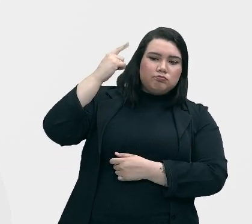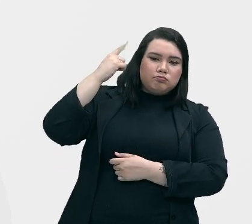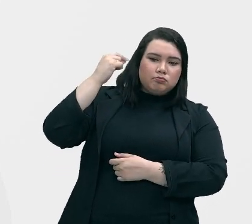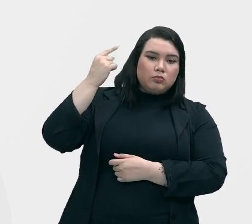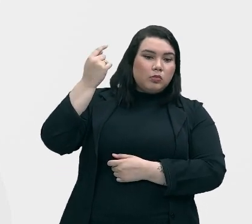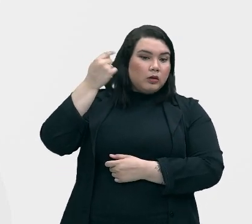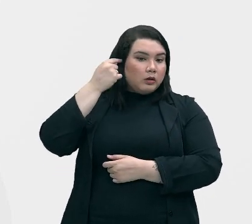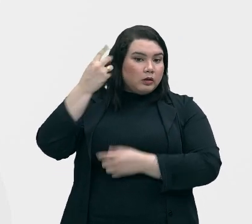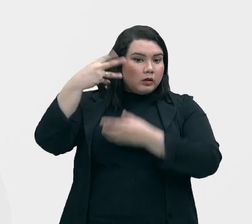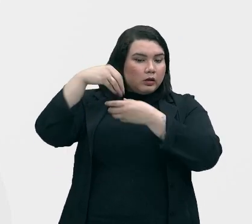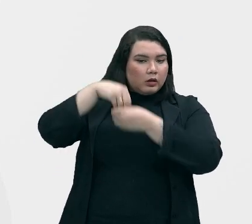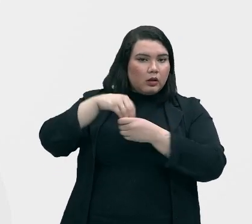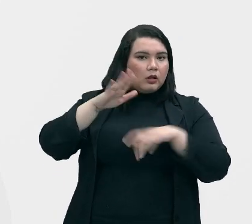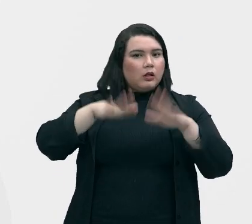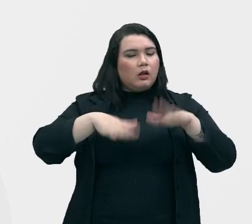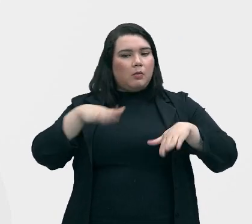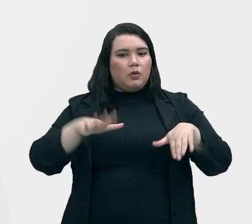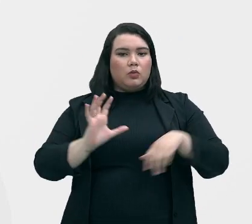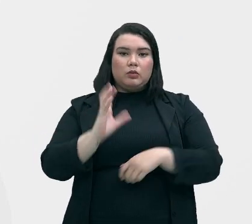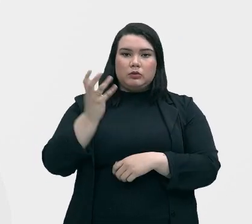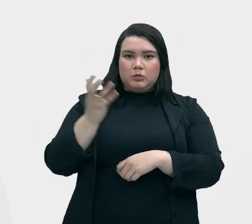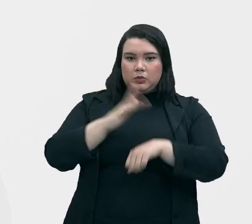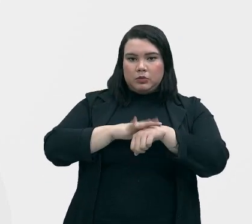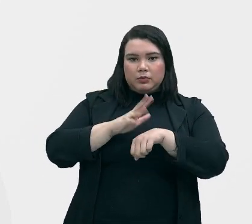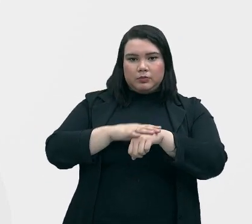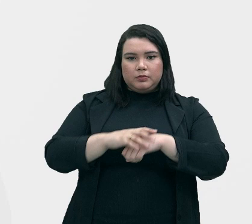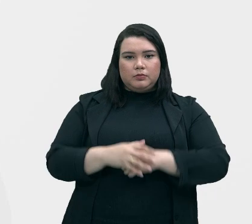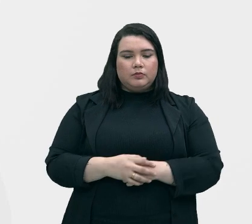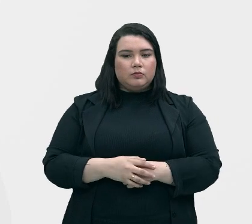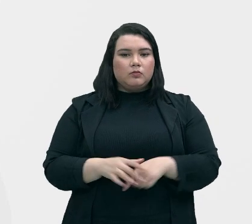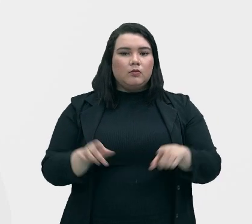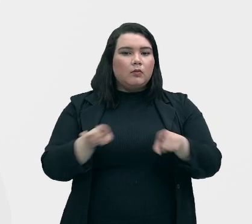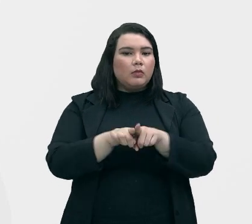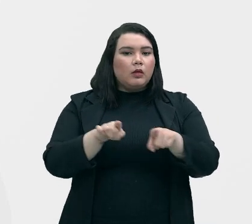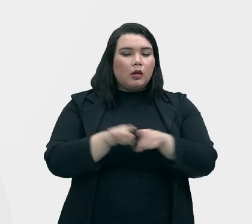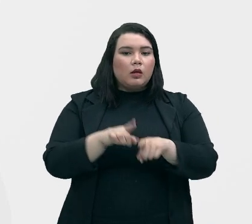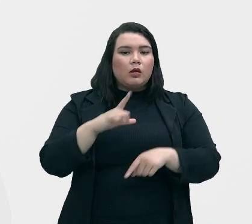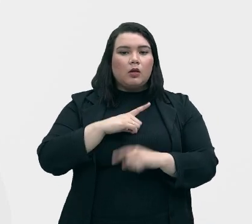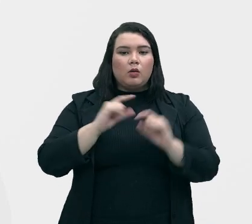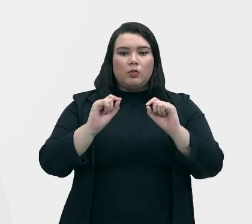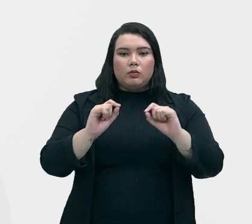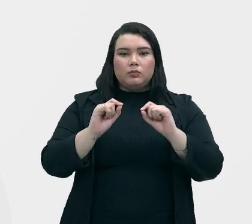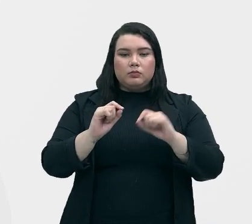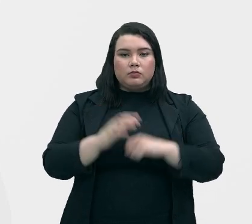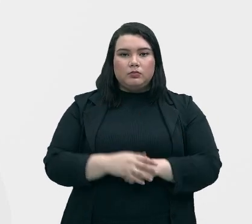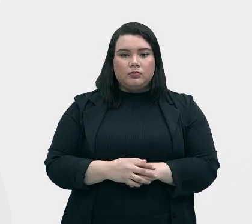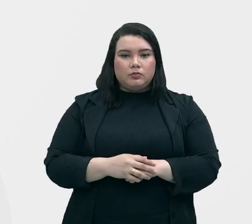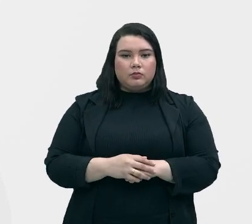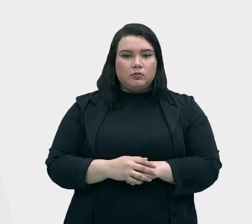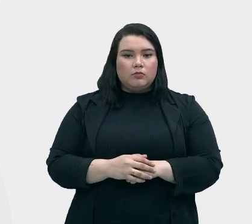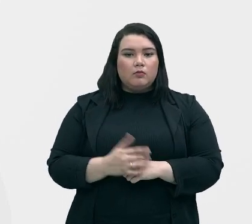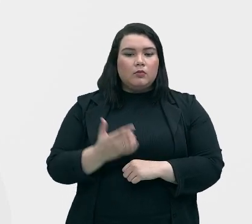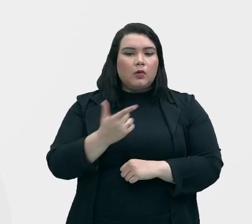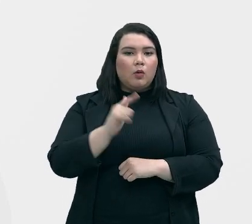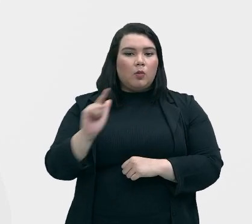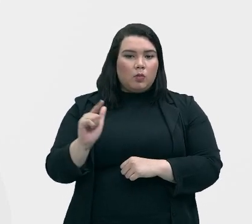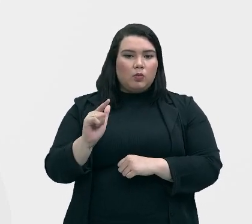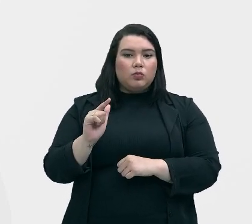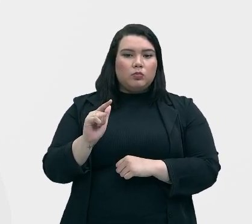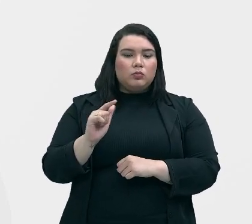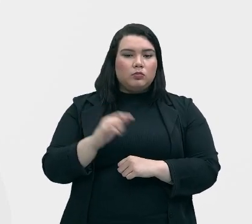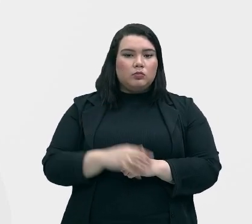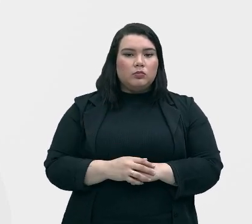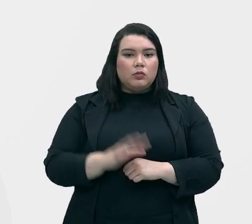diretamente no ouvido, dependendo de cada caso. Além disso, olha só esse sintoma, né?